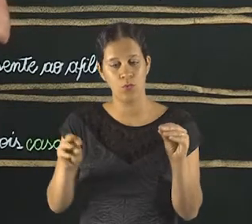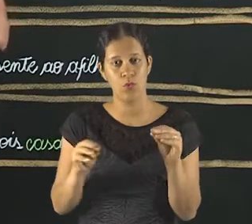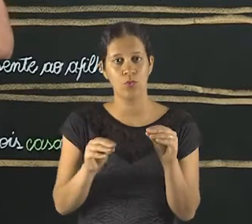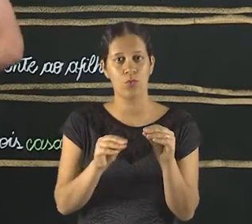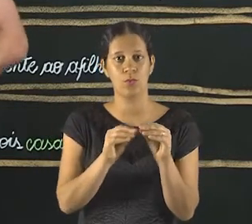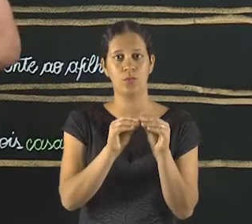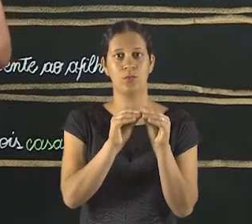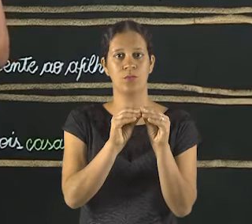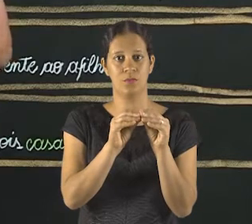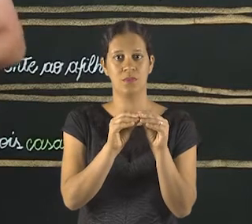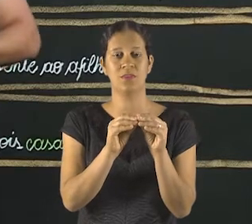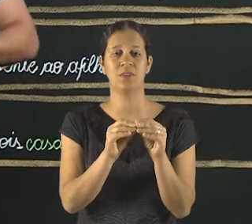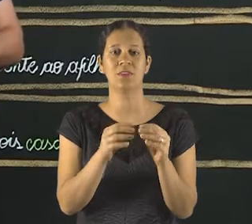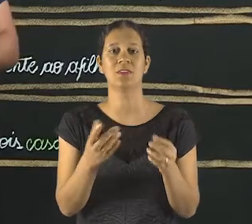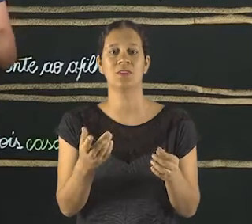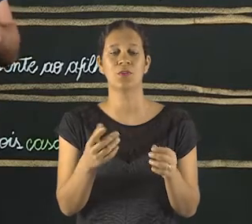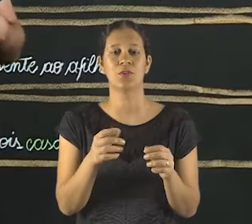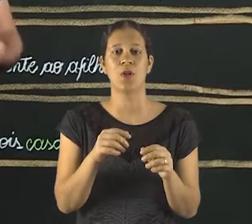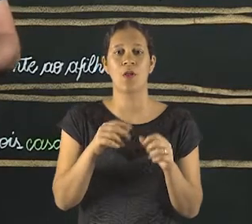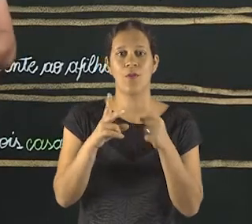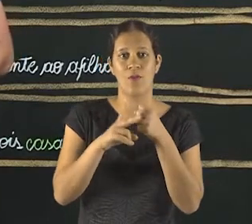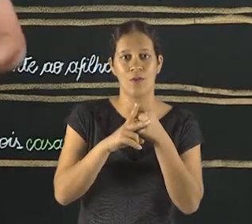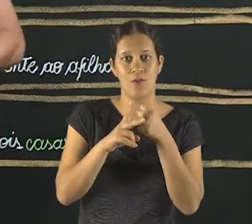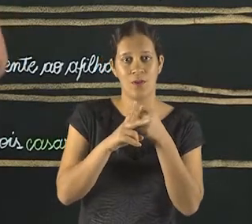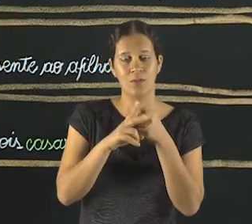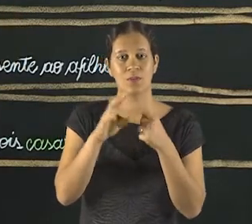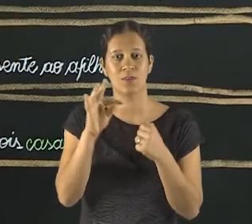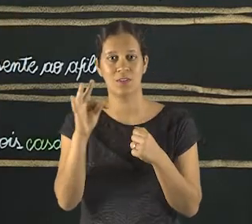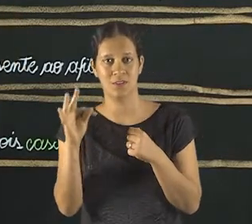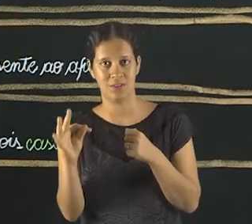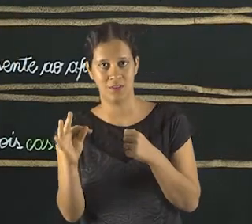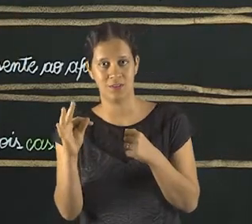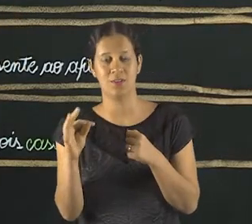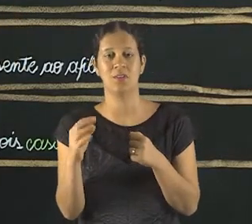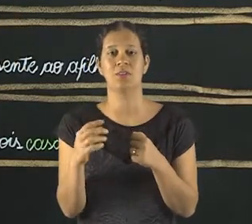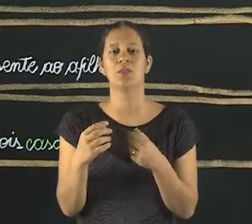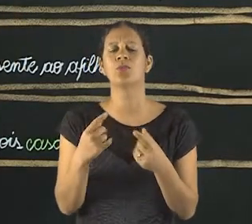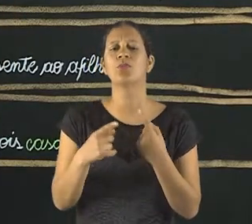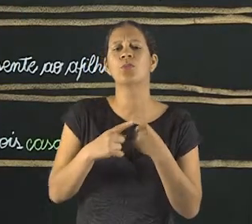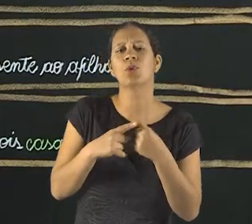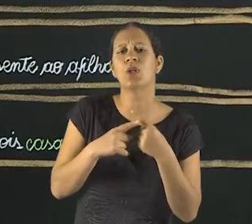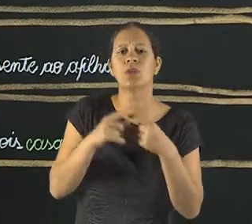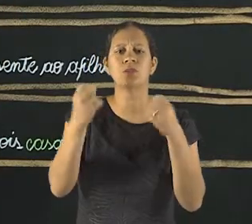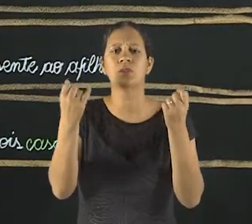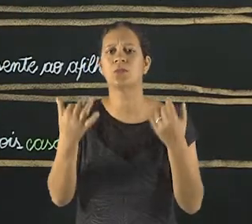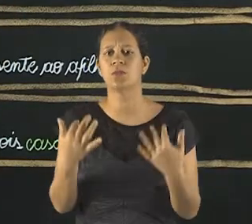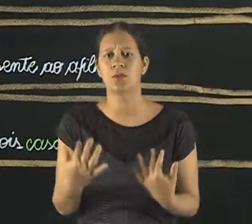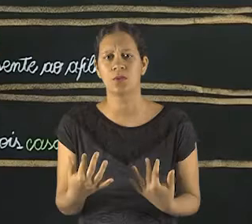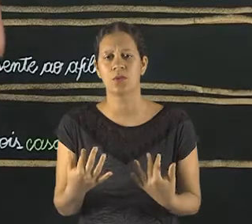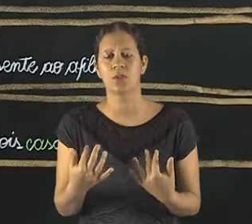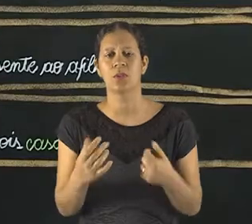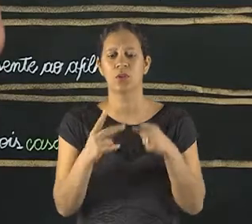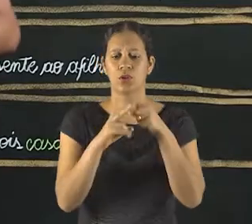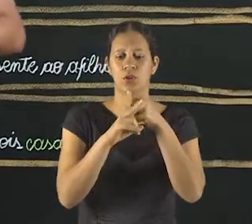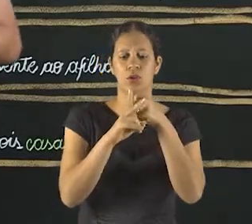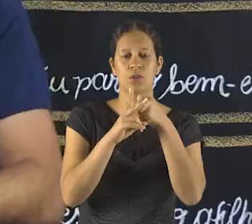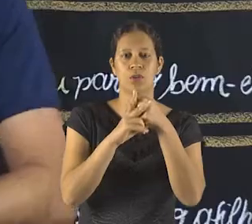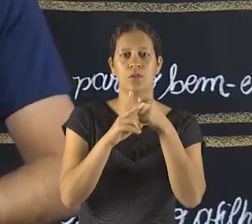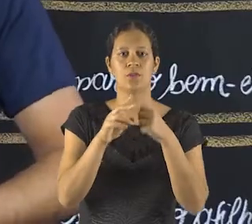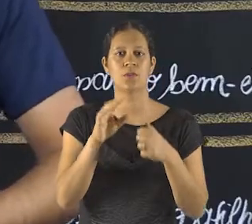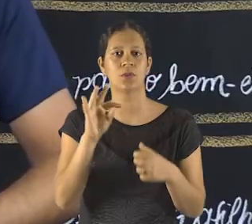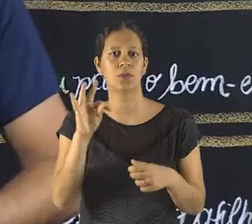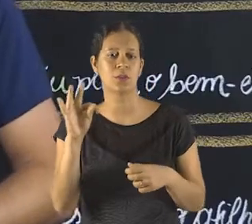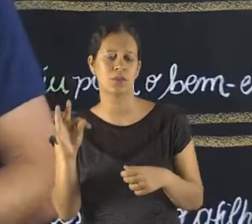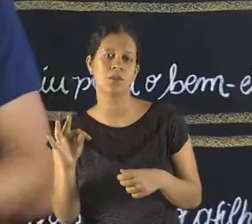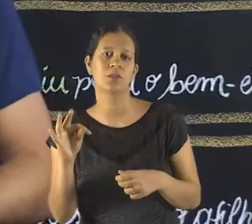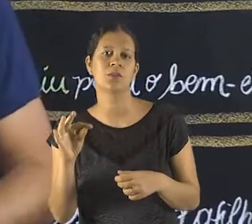e os complementos vai marcar isso que a gente chama de transitividade. E por que a gente diz que são verbos transitivos? Porque os